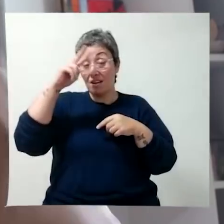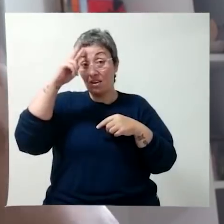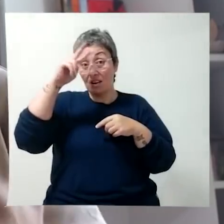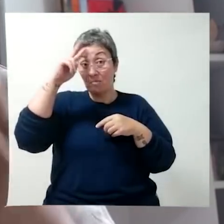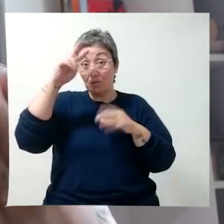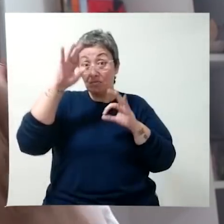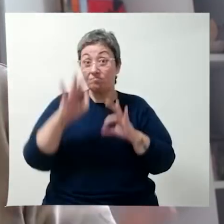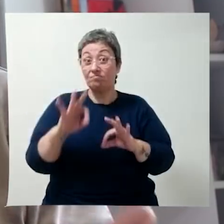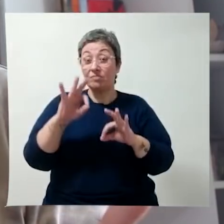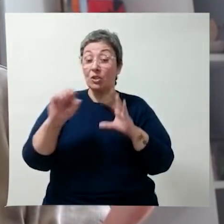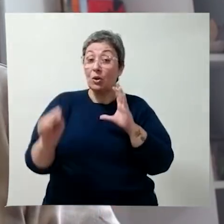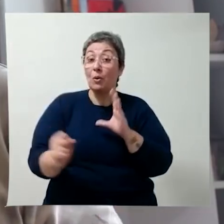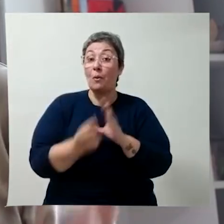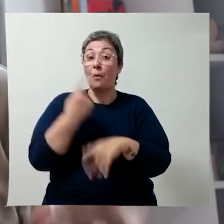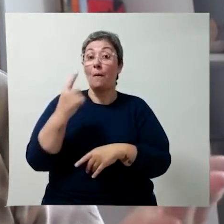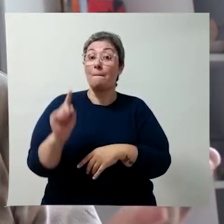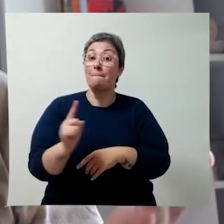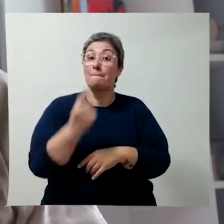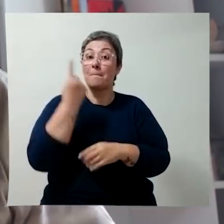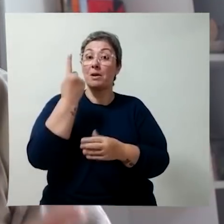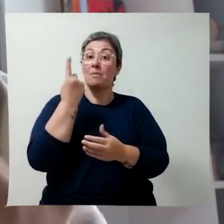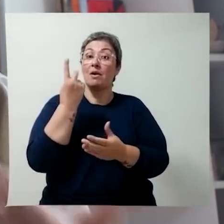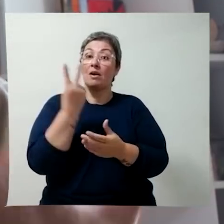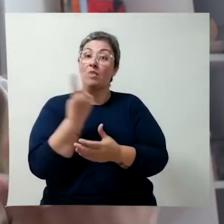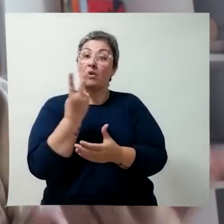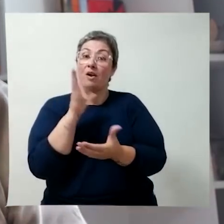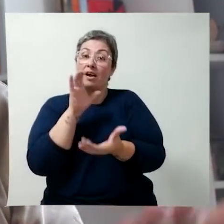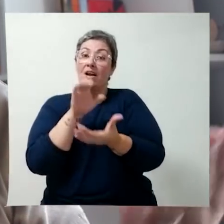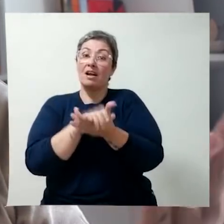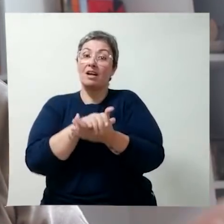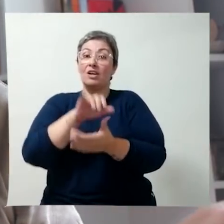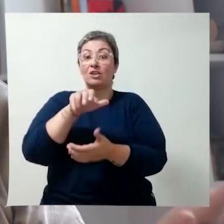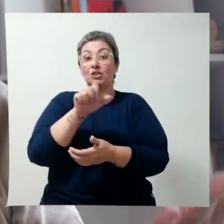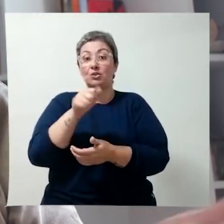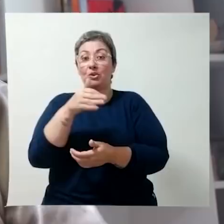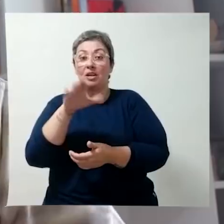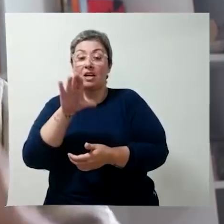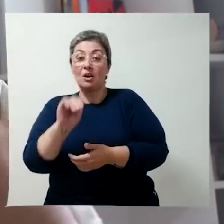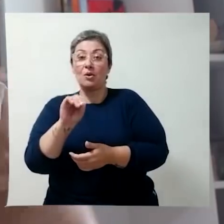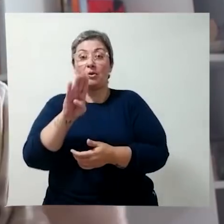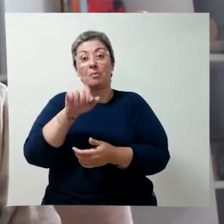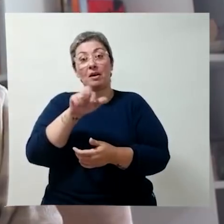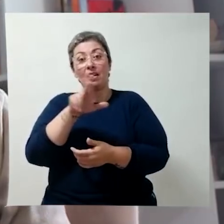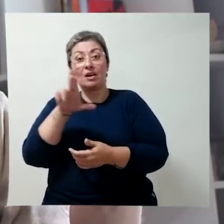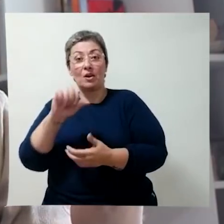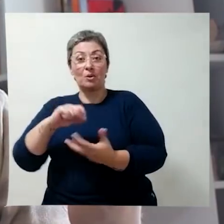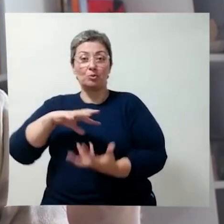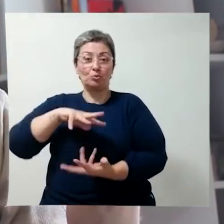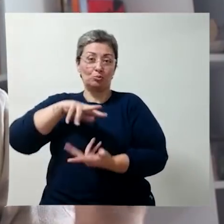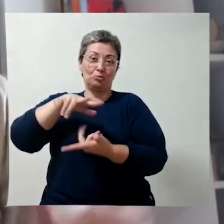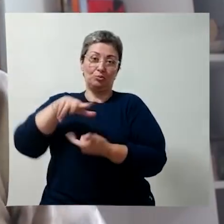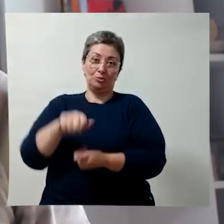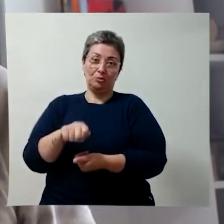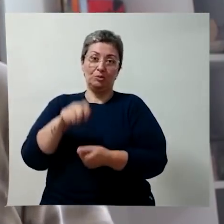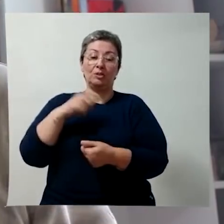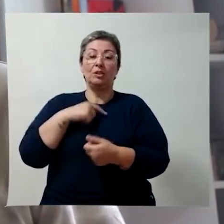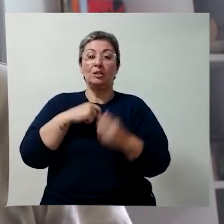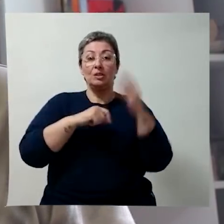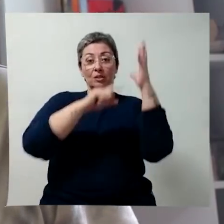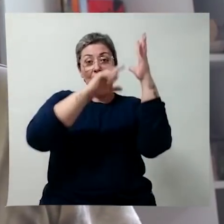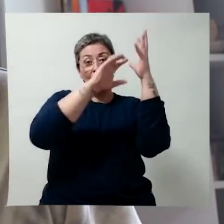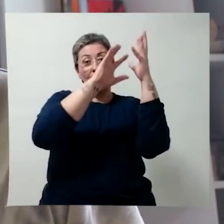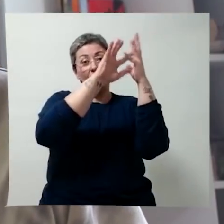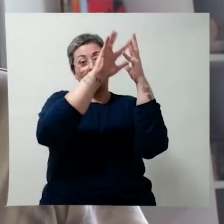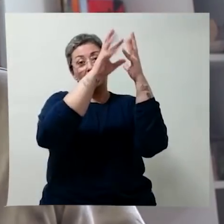história mesmo, que surgiu o primeiro casal de João de Barro do mundo inteiro. No pé